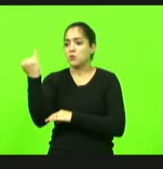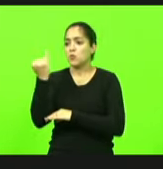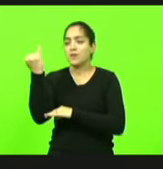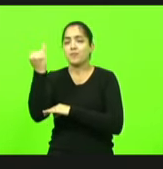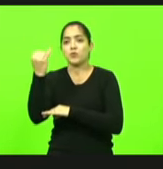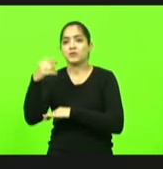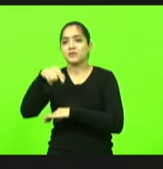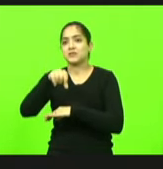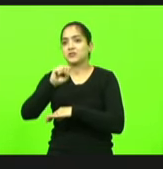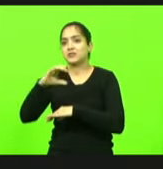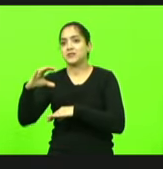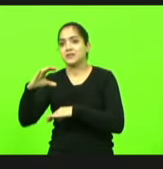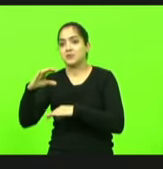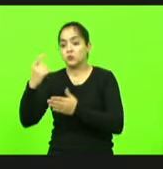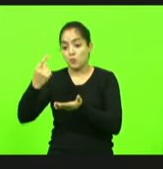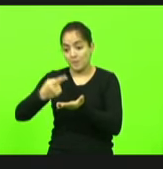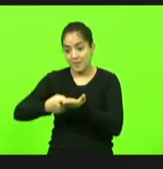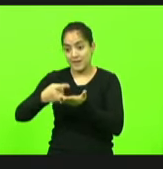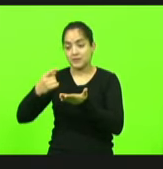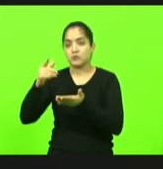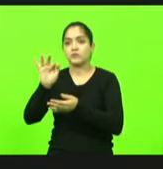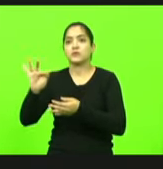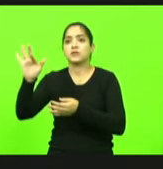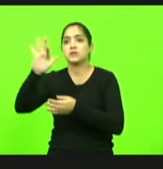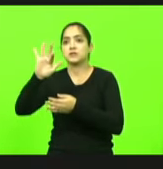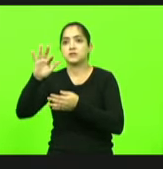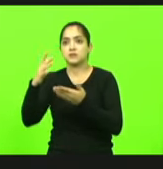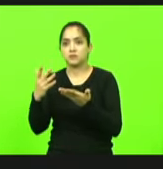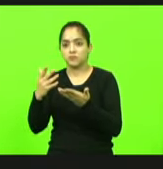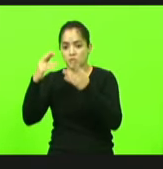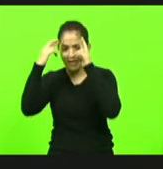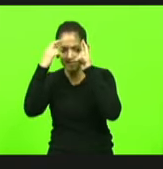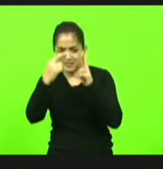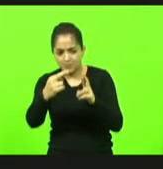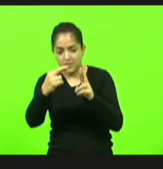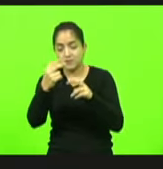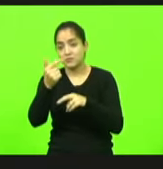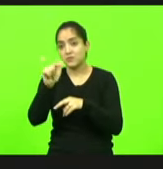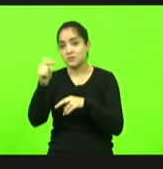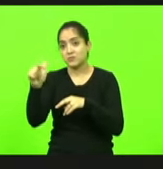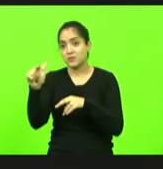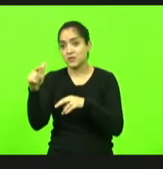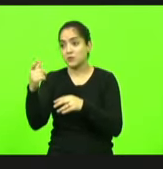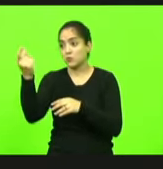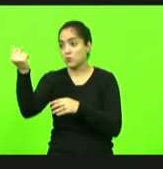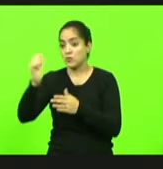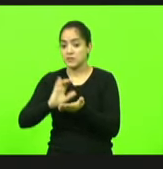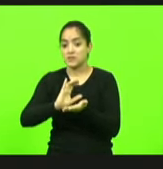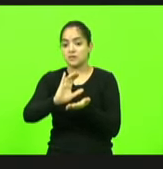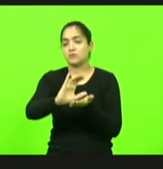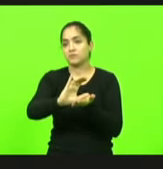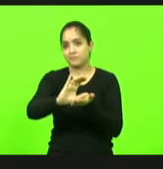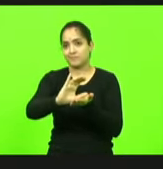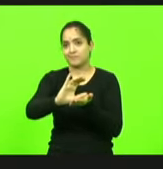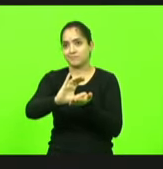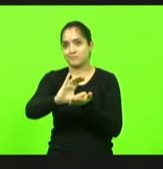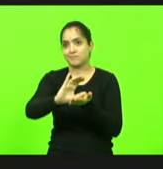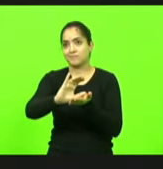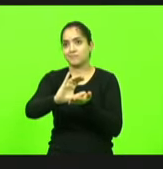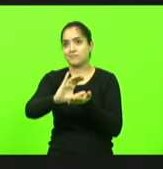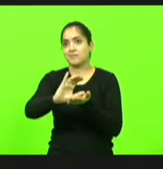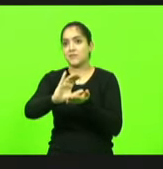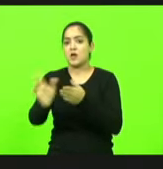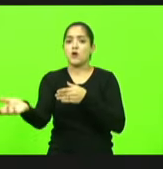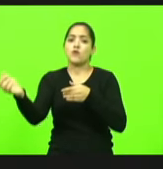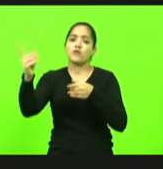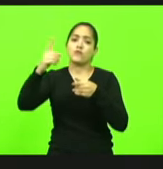no nosso pacto federativo, com o pouco respeito que nos é dado, com esse recurso que é enviado aos montes e